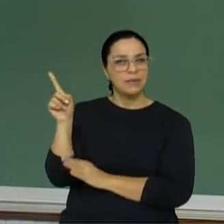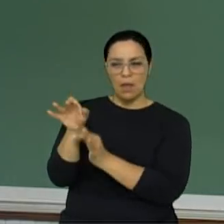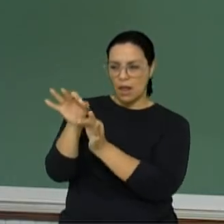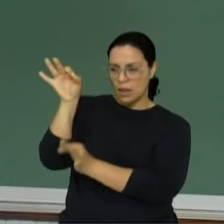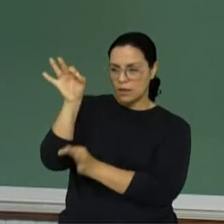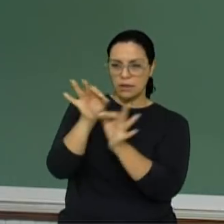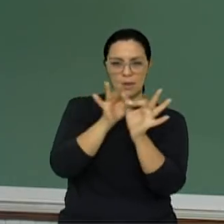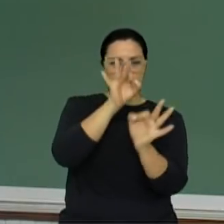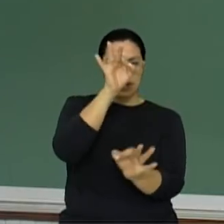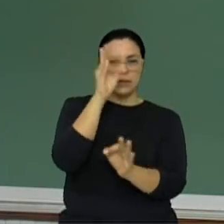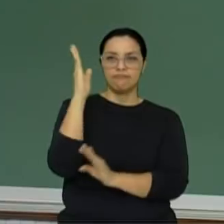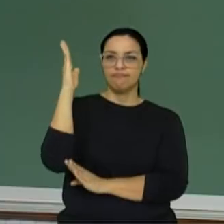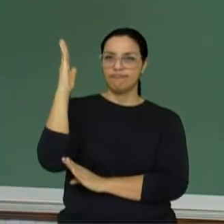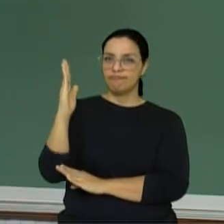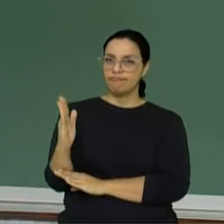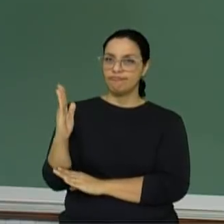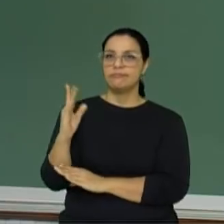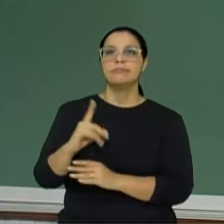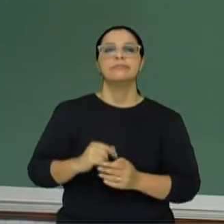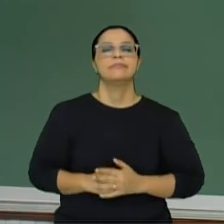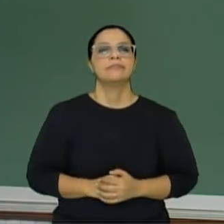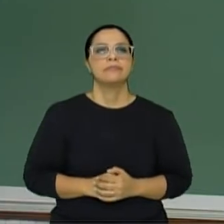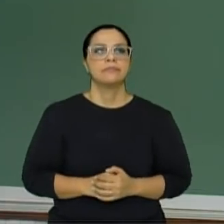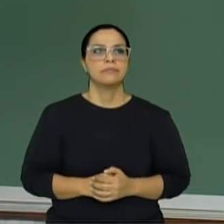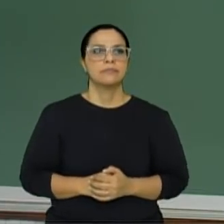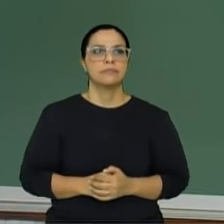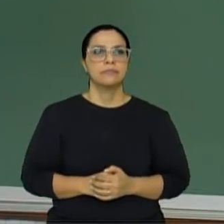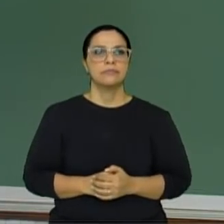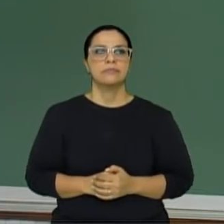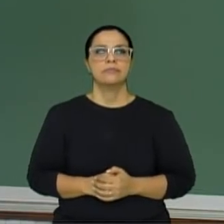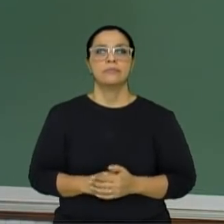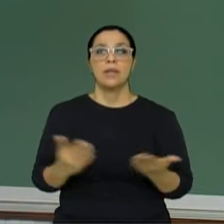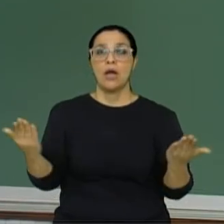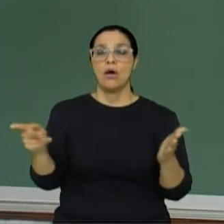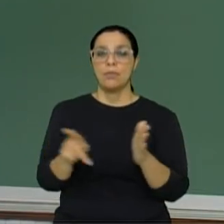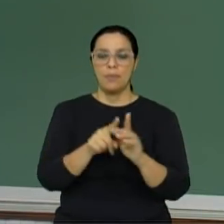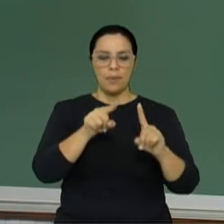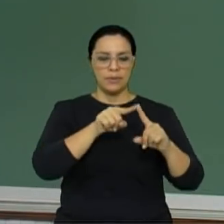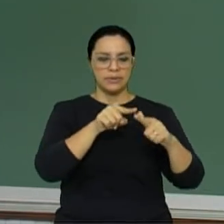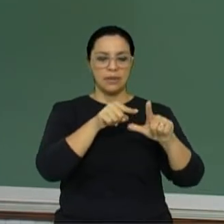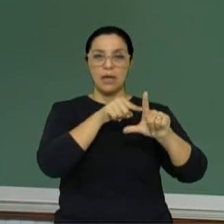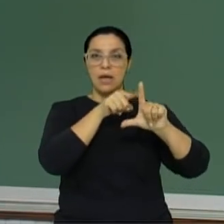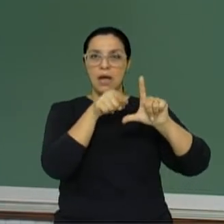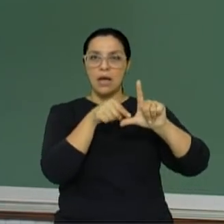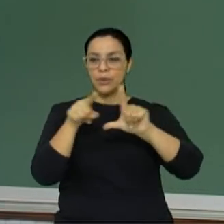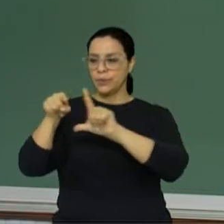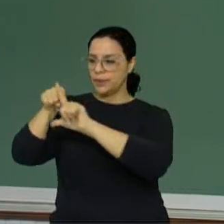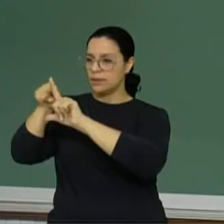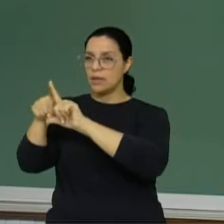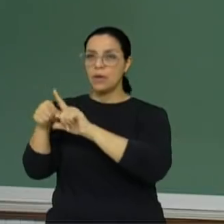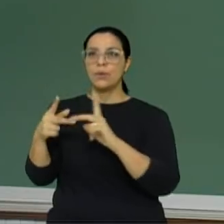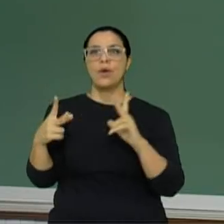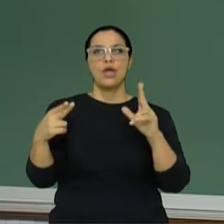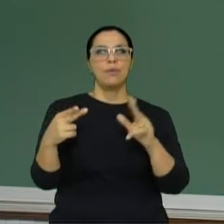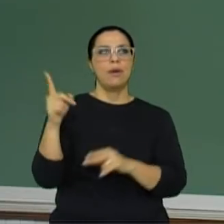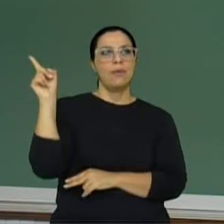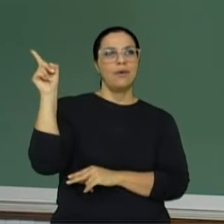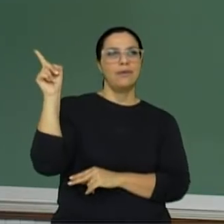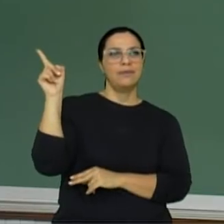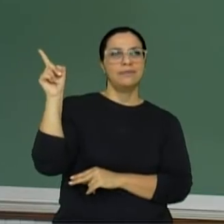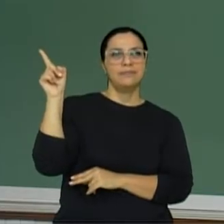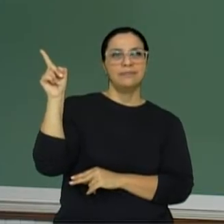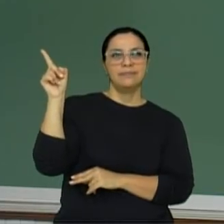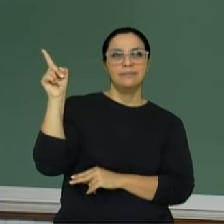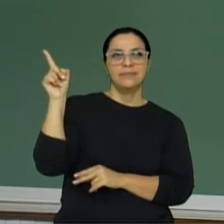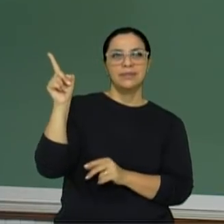que é perpendicular ao meio-fio, né? E esse ângulo aqui, né, interno, e esse ângulo aqui interno